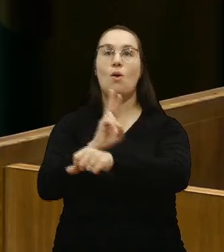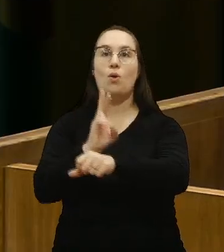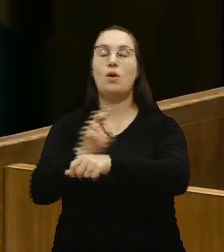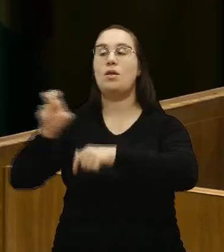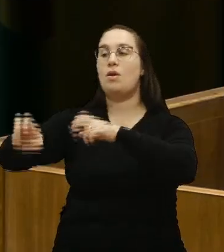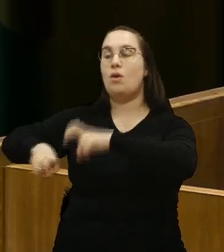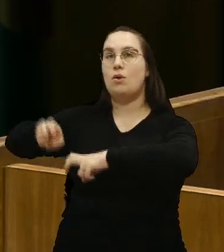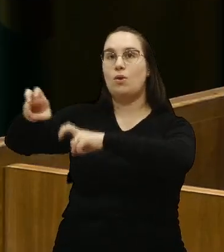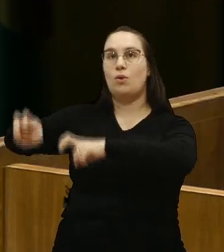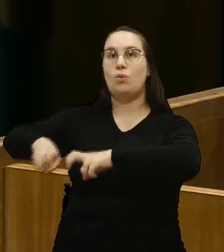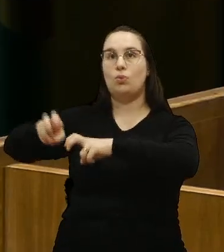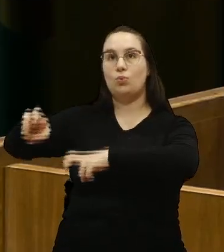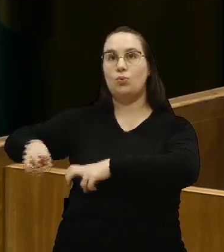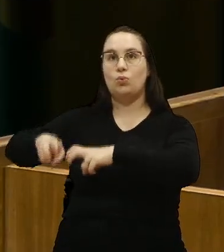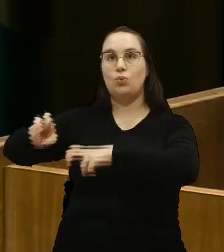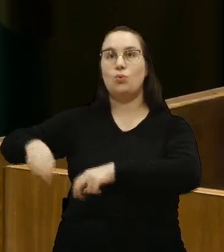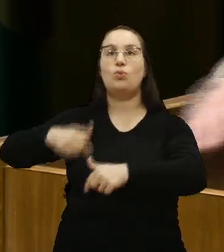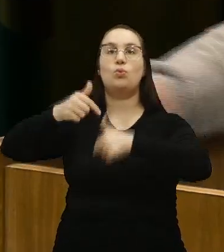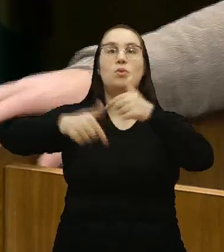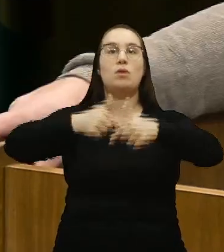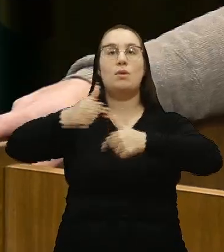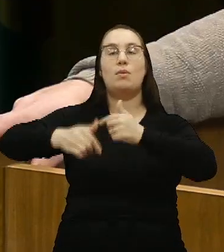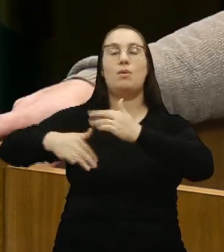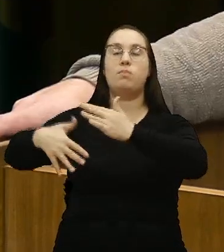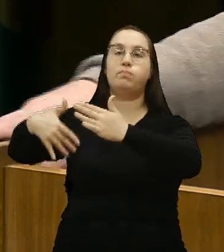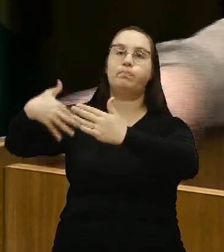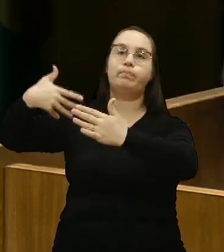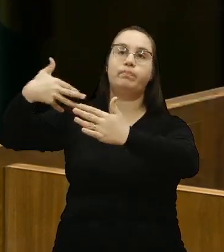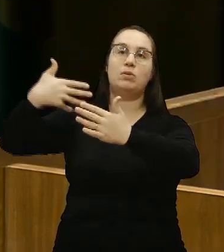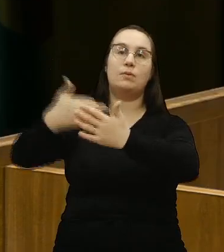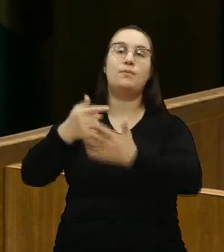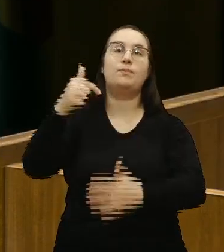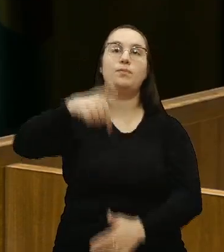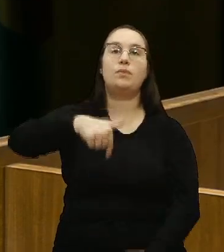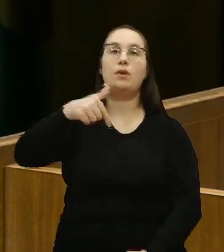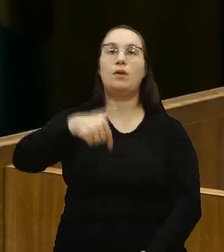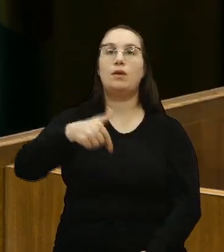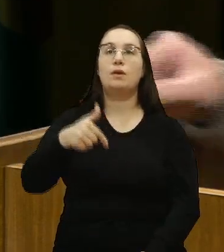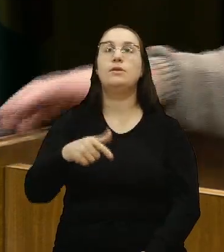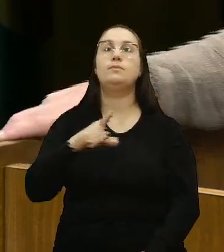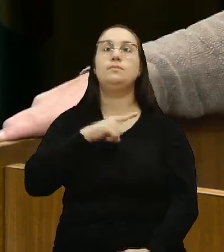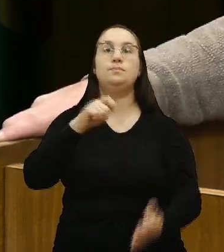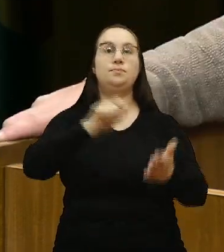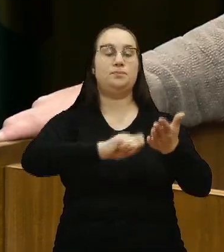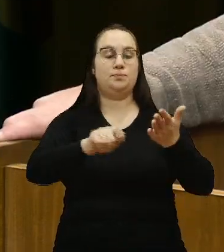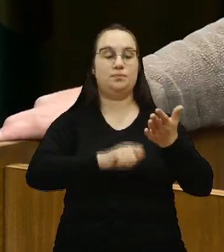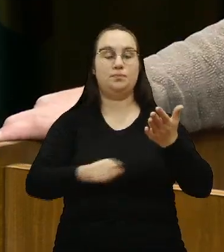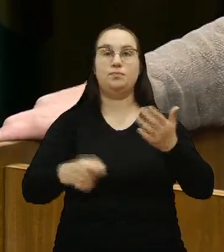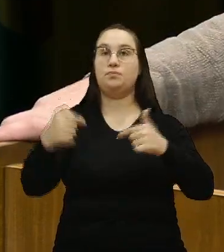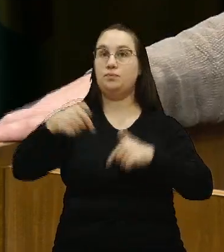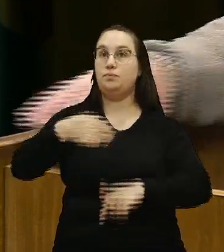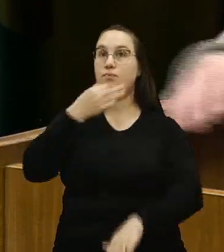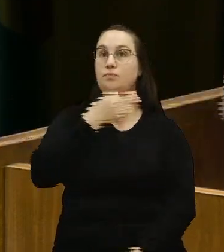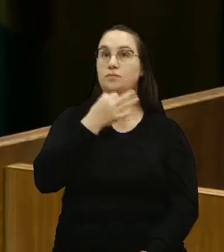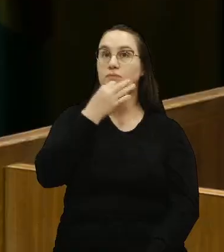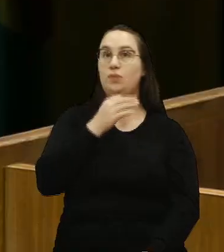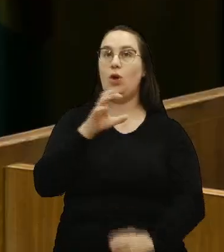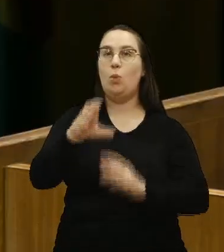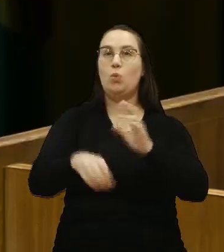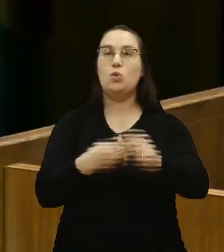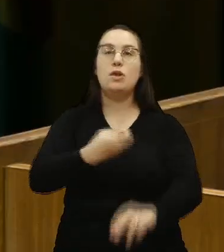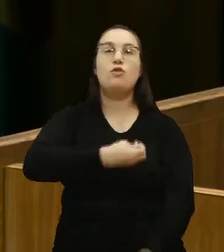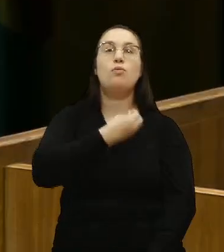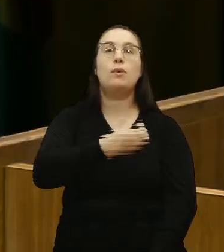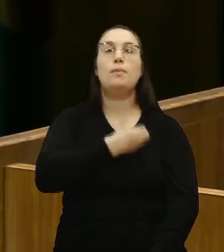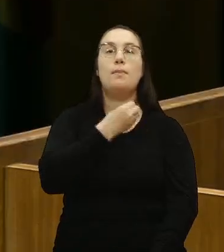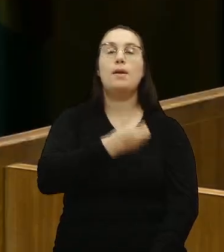pecuária. Trabalhou por muito tempo, até eu tenho aqui, fiz algumas anotações, migrou então para Caxias do Sul em busca de uma vida